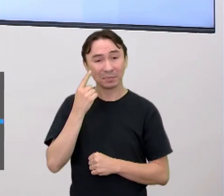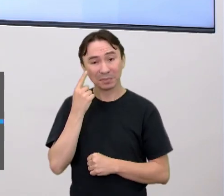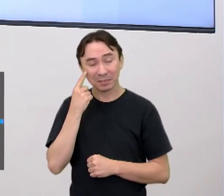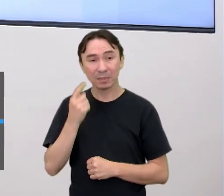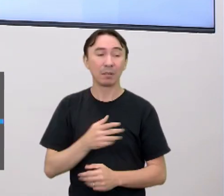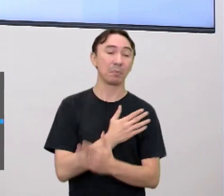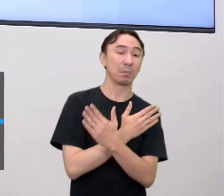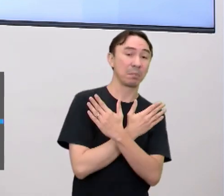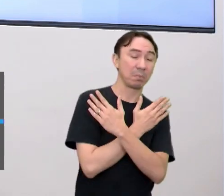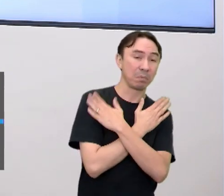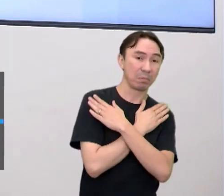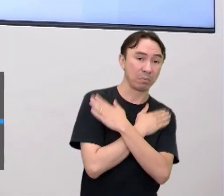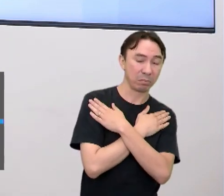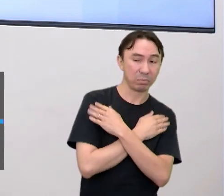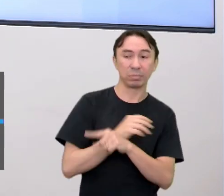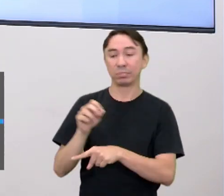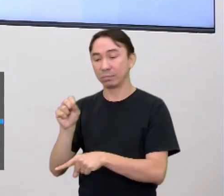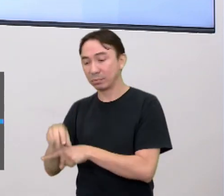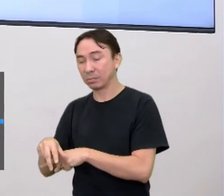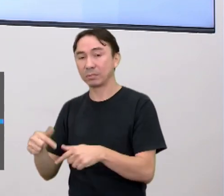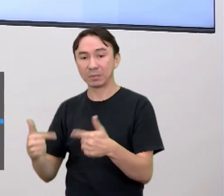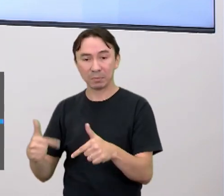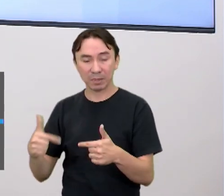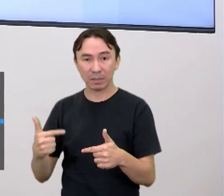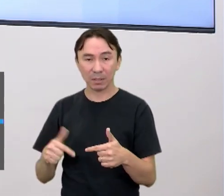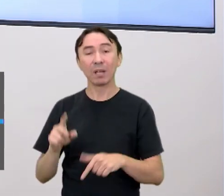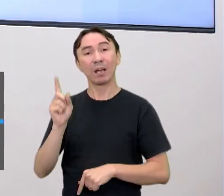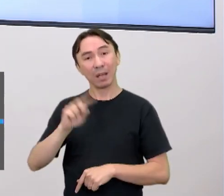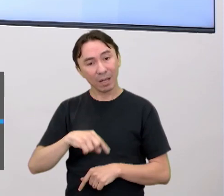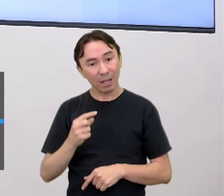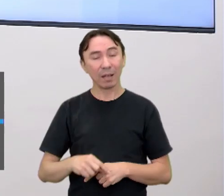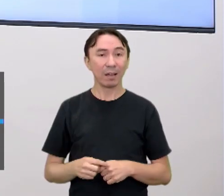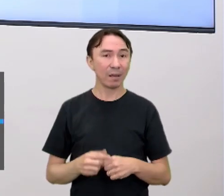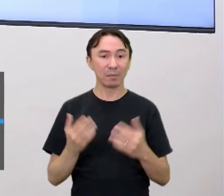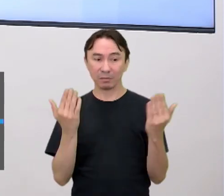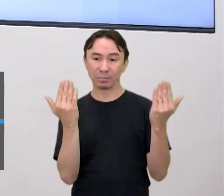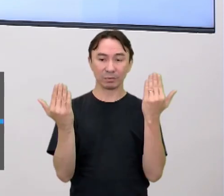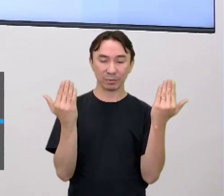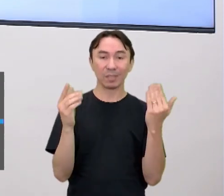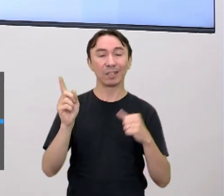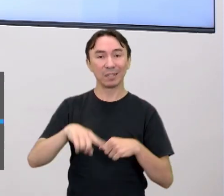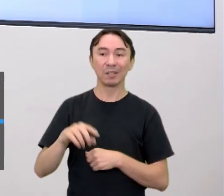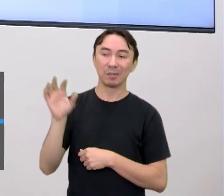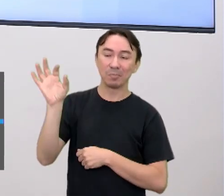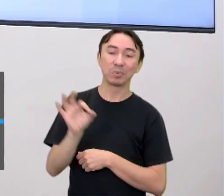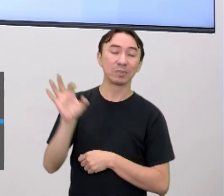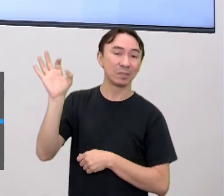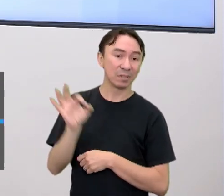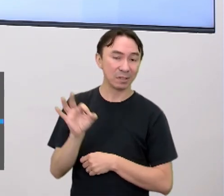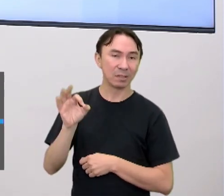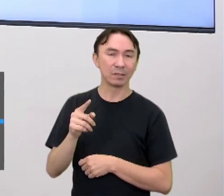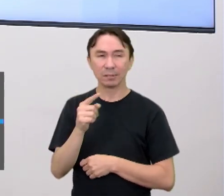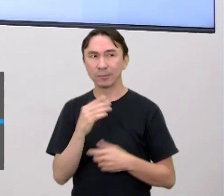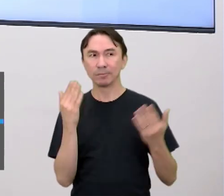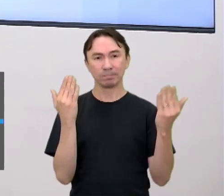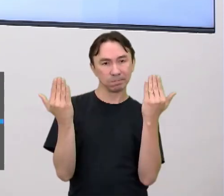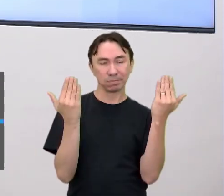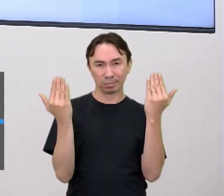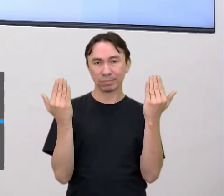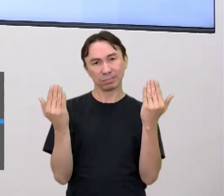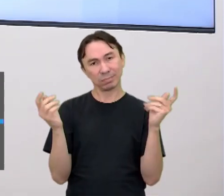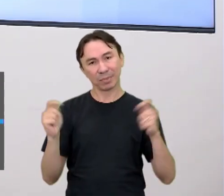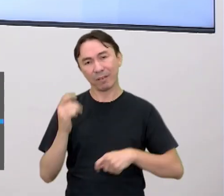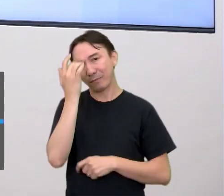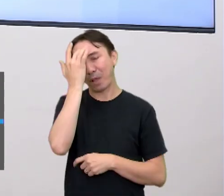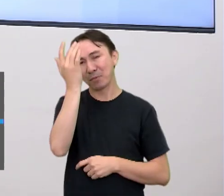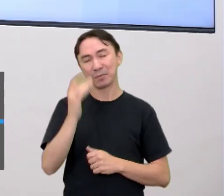de ocupação, eles são dados em forma de porcentagem. E aí fica fácil você estabelecer uma comparação. Tudo bem? E aí